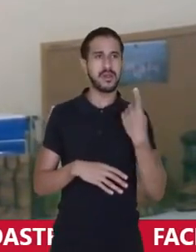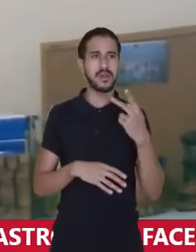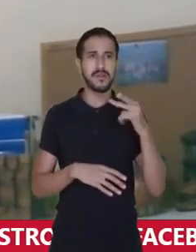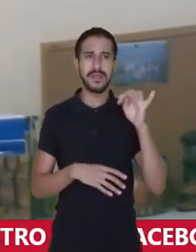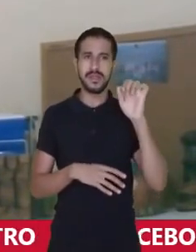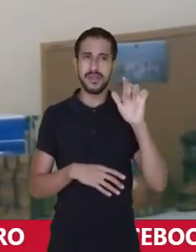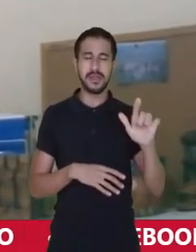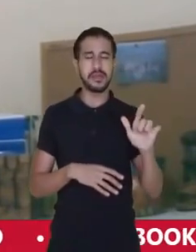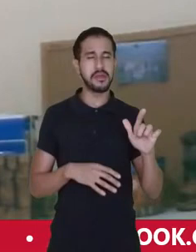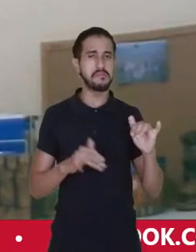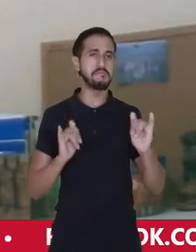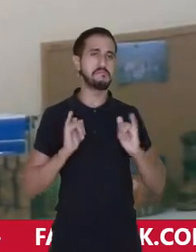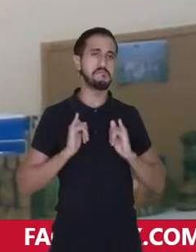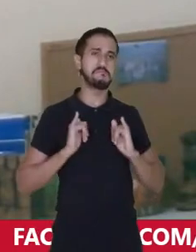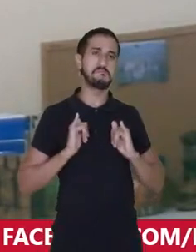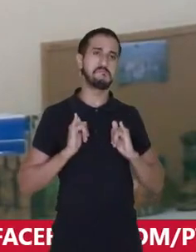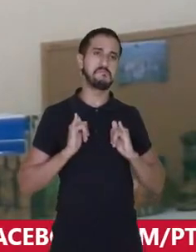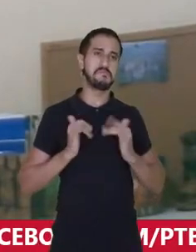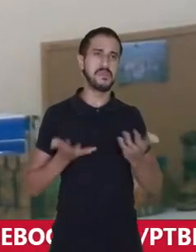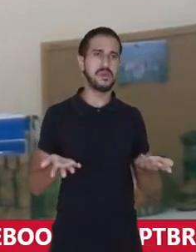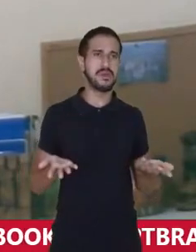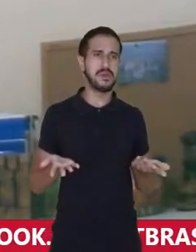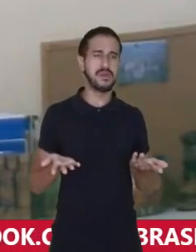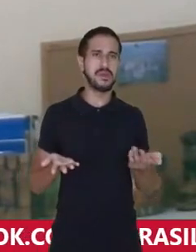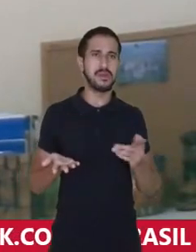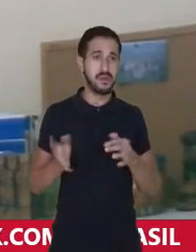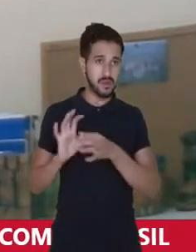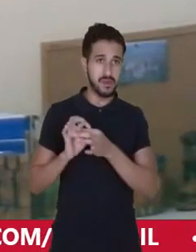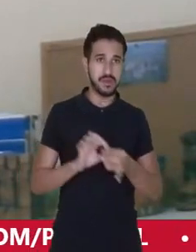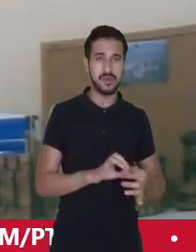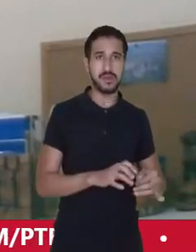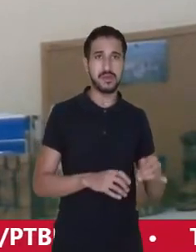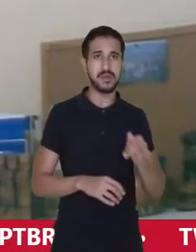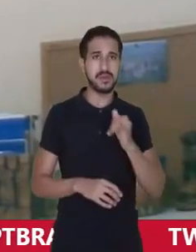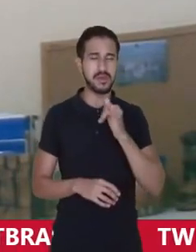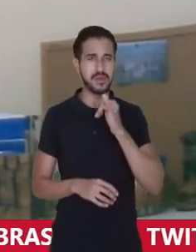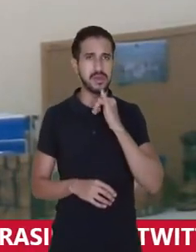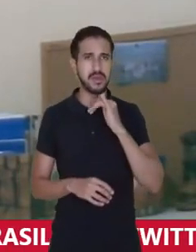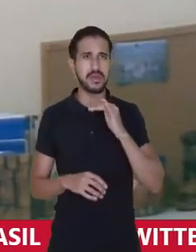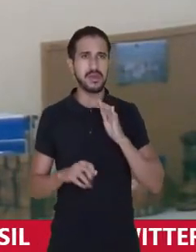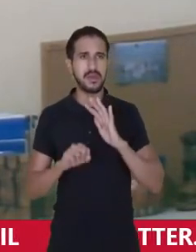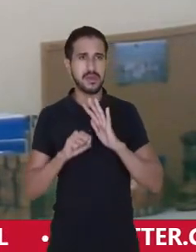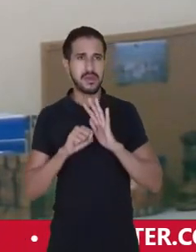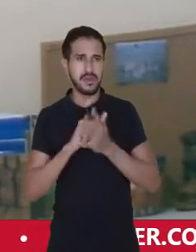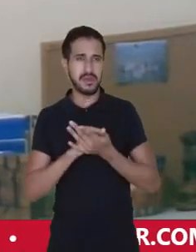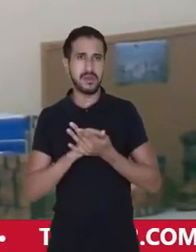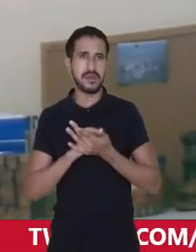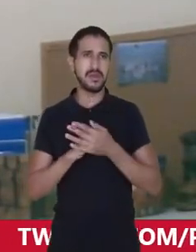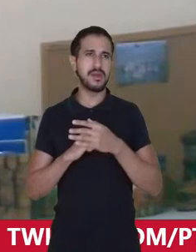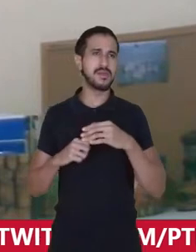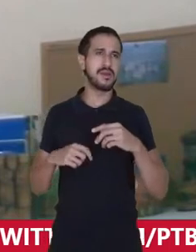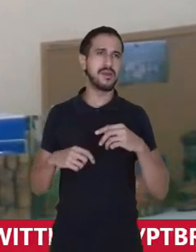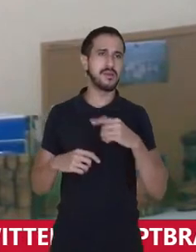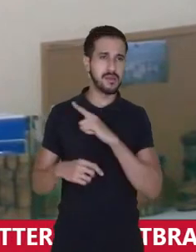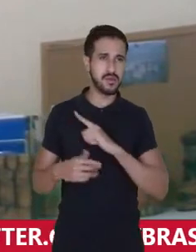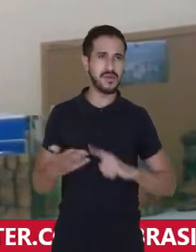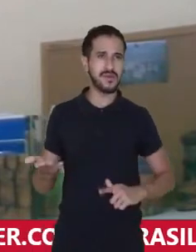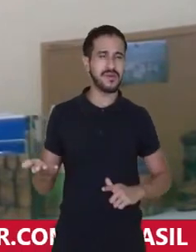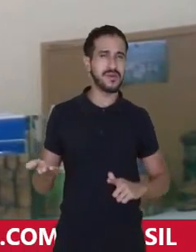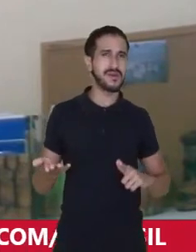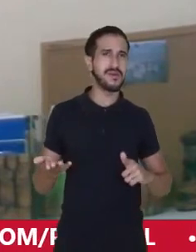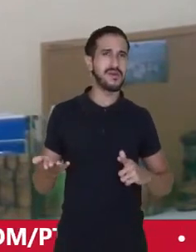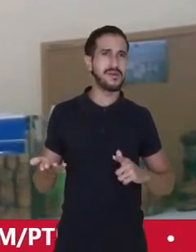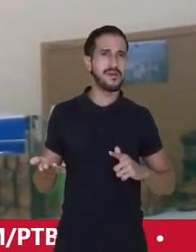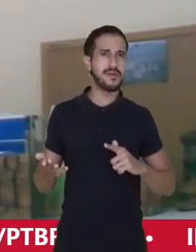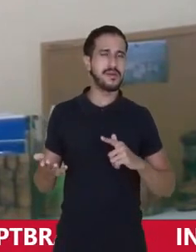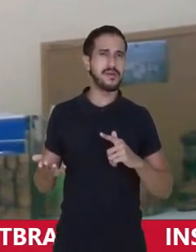Pantanal, e fica por isso mesmo, né? No caso da pandemia, esse desleixo aparece na forma